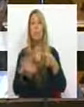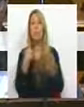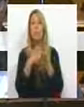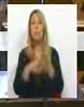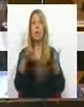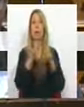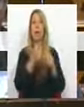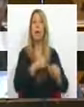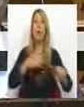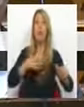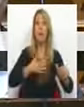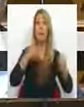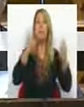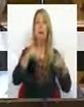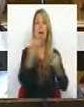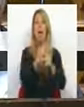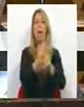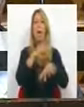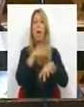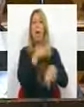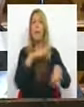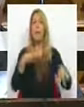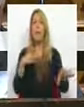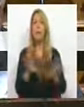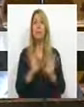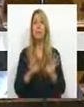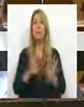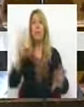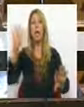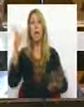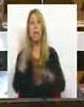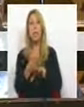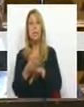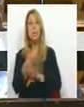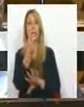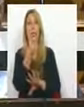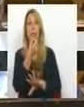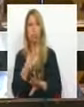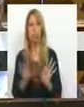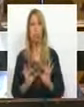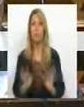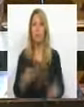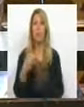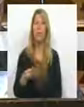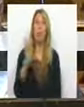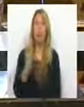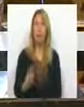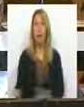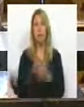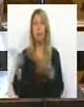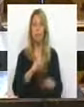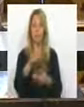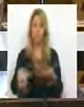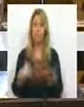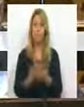empresas que comercializam dispositivos médicos, à semelhança do que acontece com o setor dos medicamentos. E o PS veio apresentar